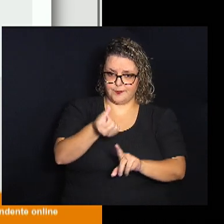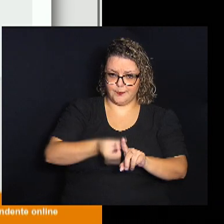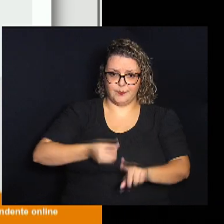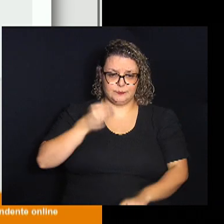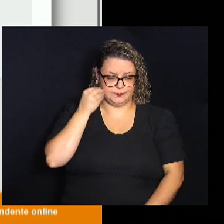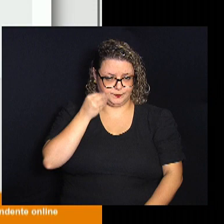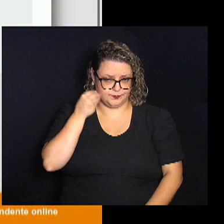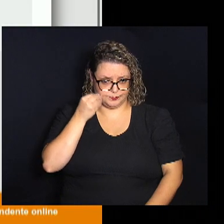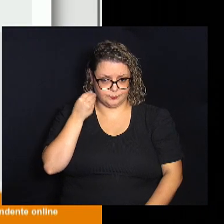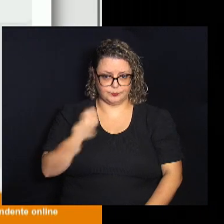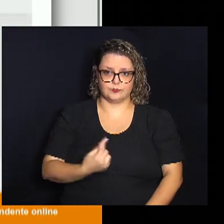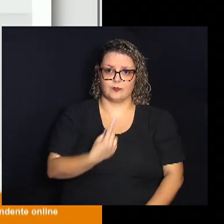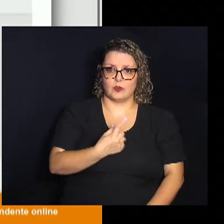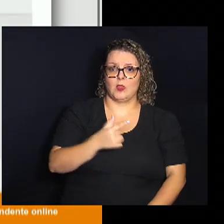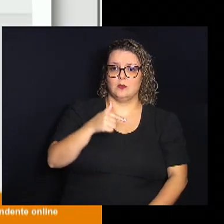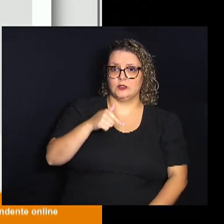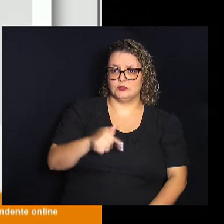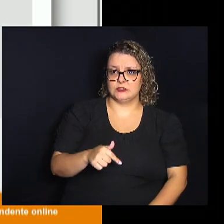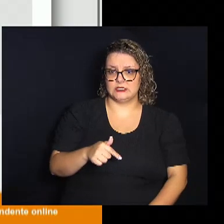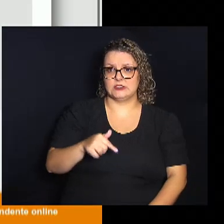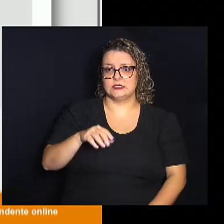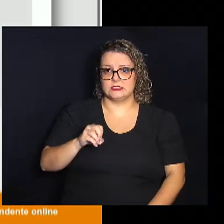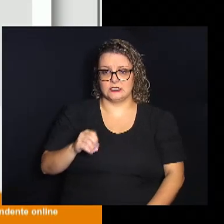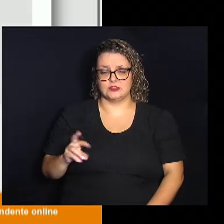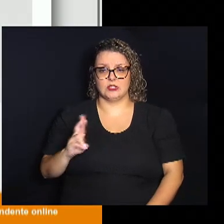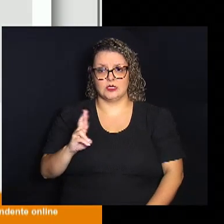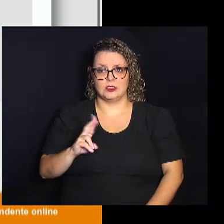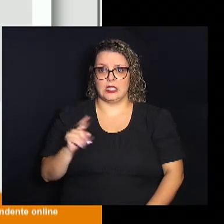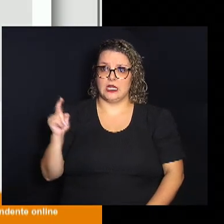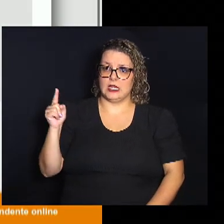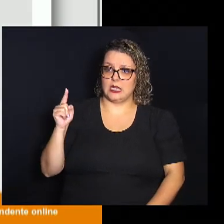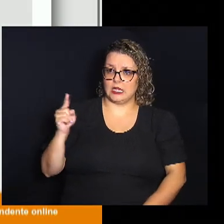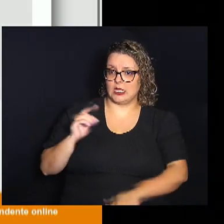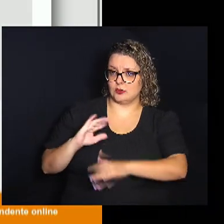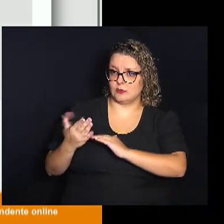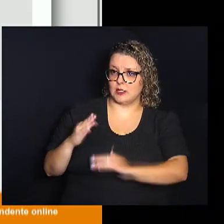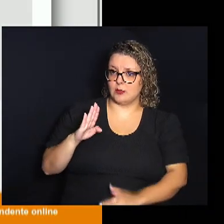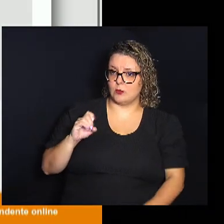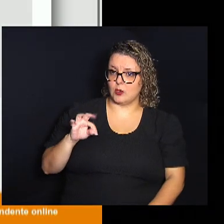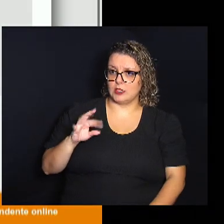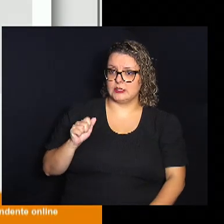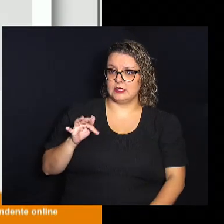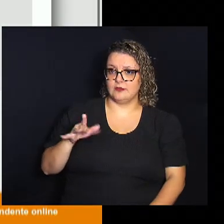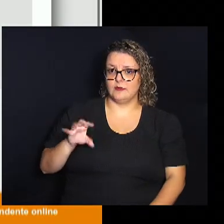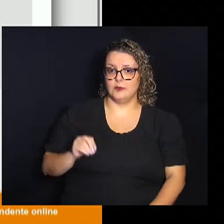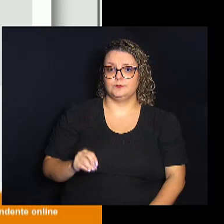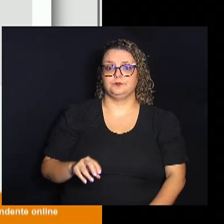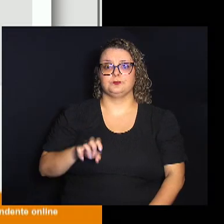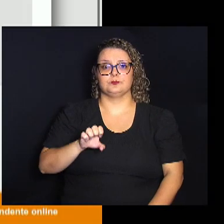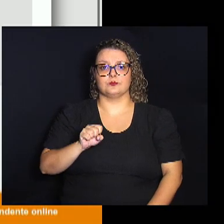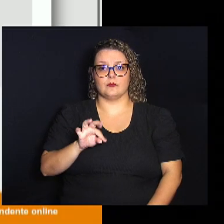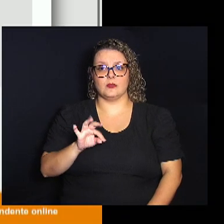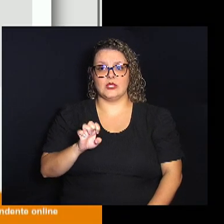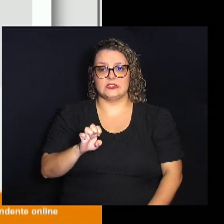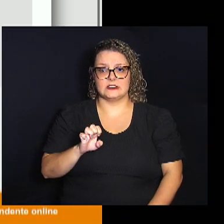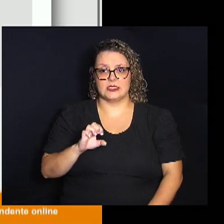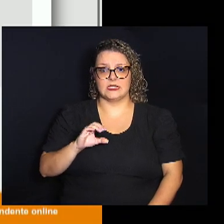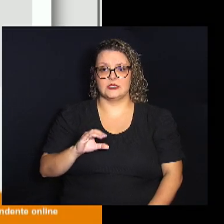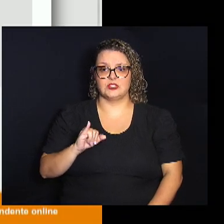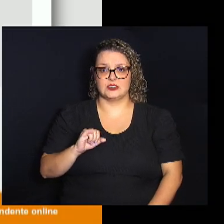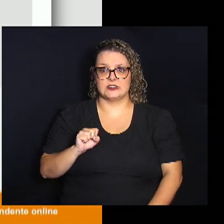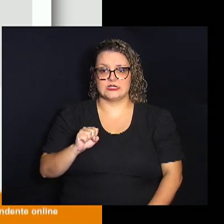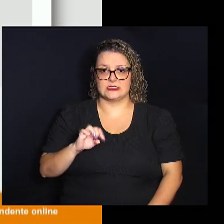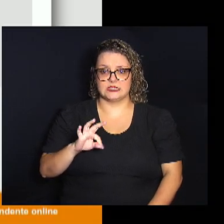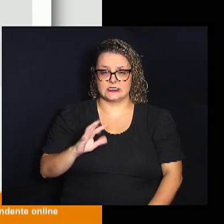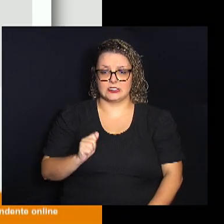experiência, R$ 1.700. Fica lá no Botafogo. Esteticista tem mais 4 vagas, precisa ter um ensino